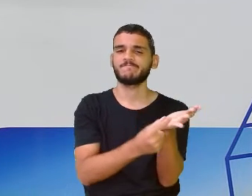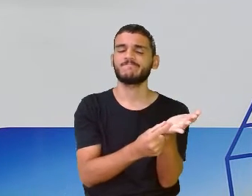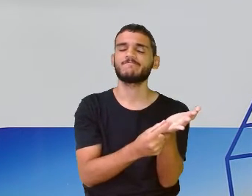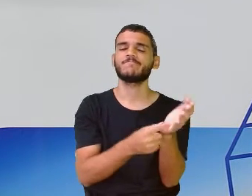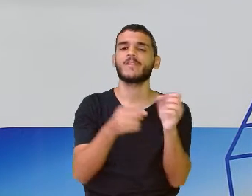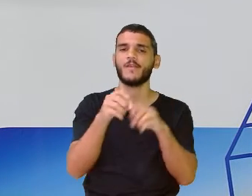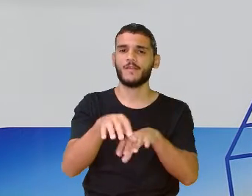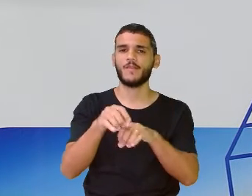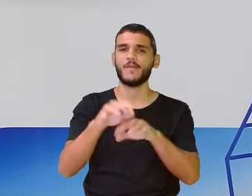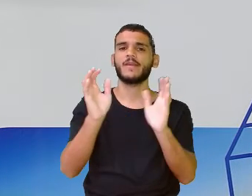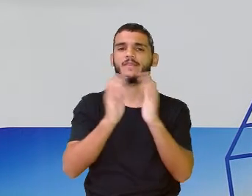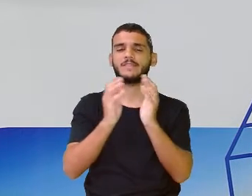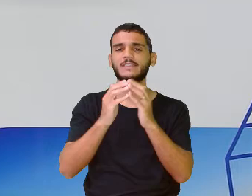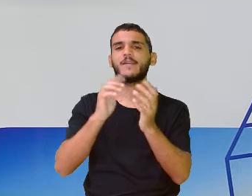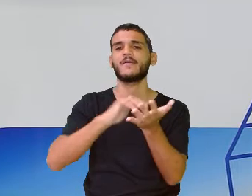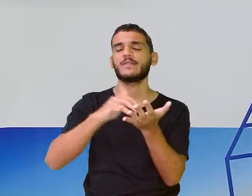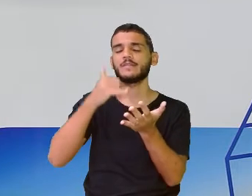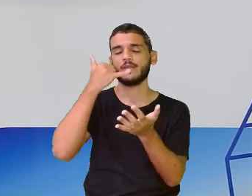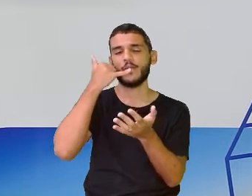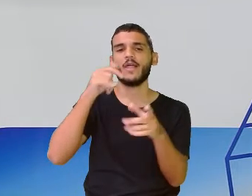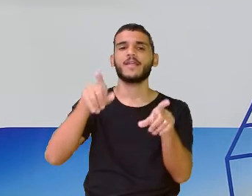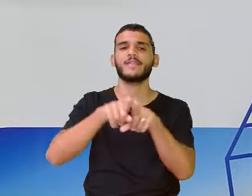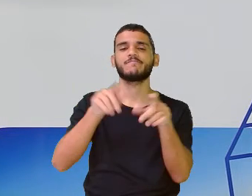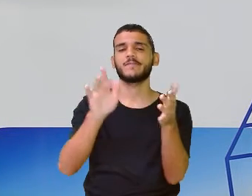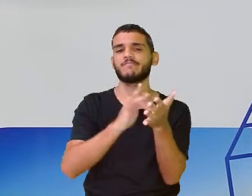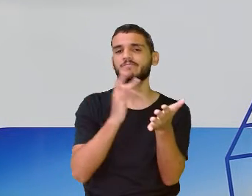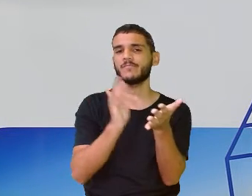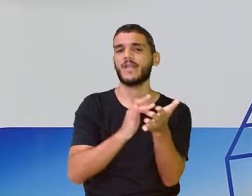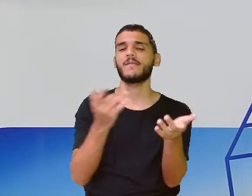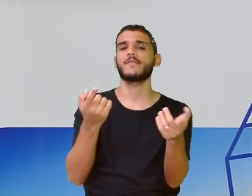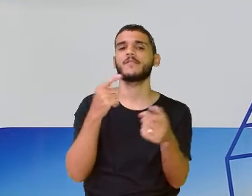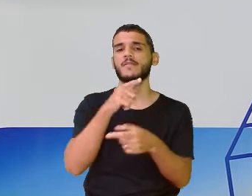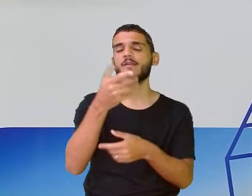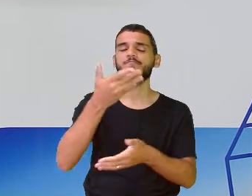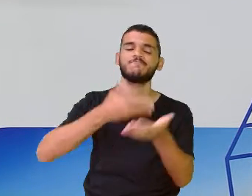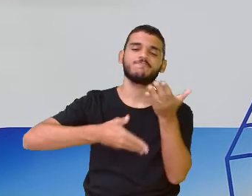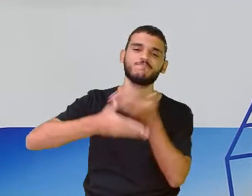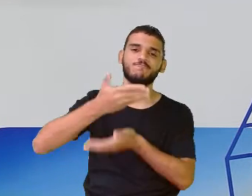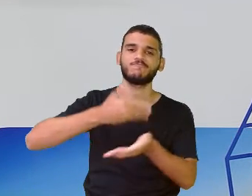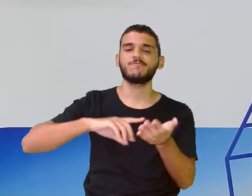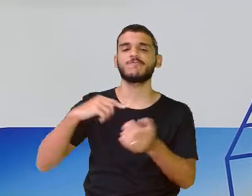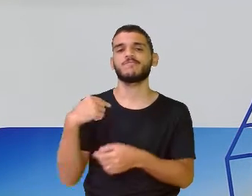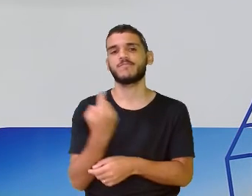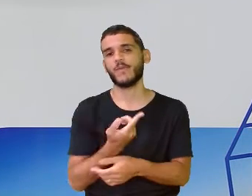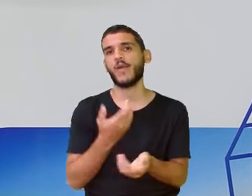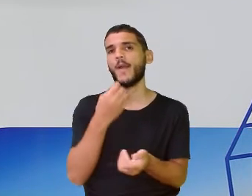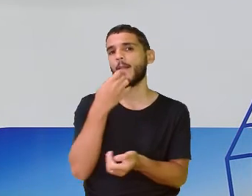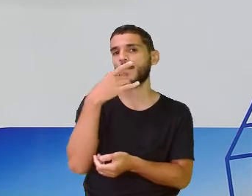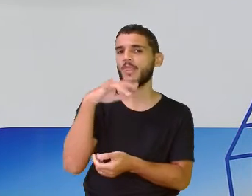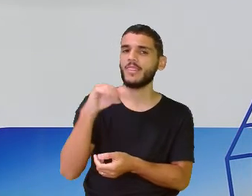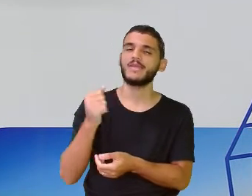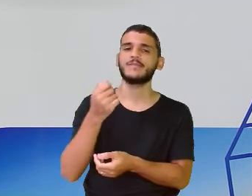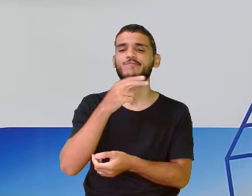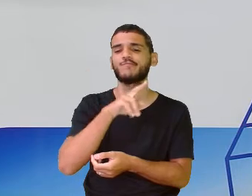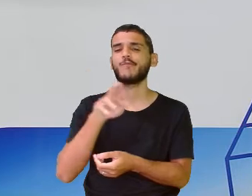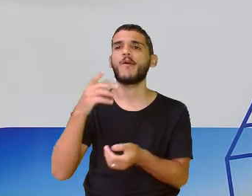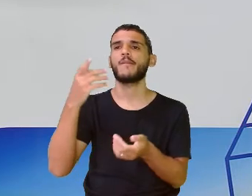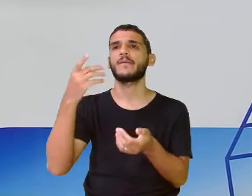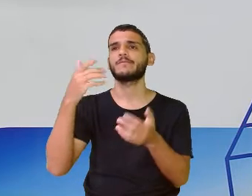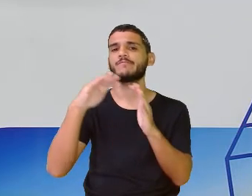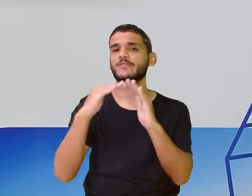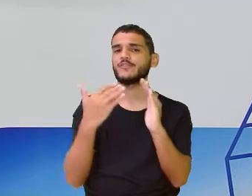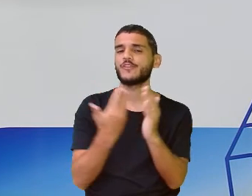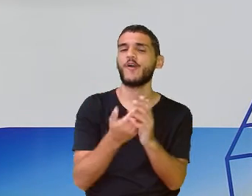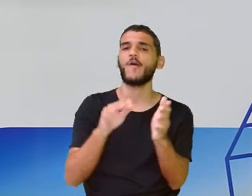Educa Recife no seu celular, no seu tablet e você poder interagir com a gente. Você vai dar o seu bom dia, coloca o nome da sua escola. Eu gostaria muito